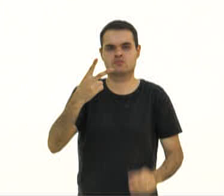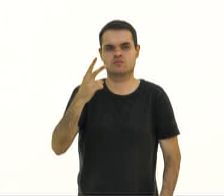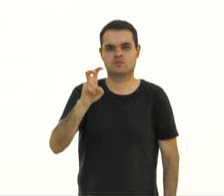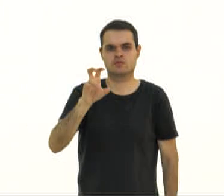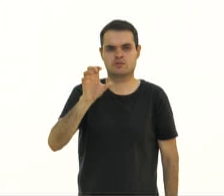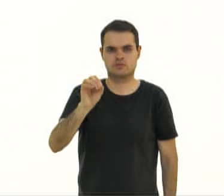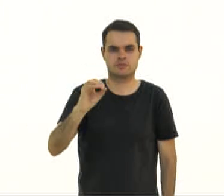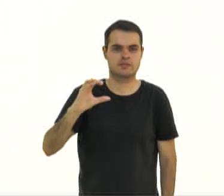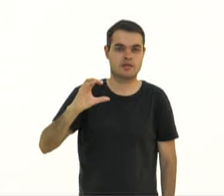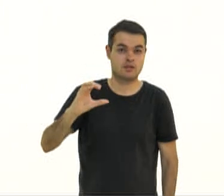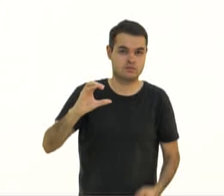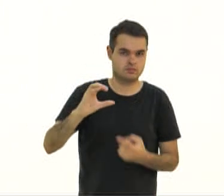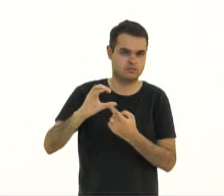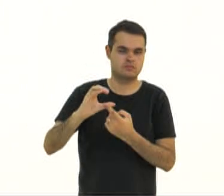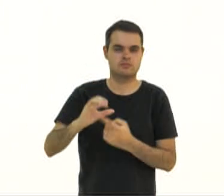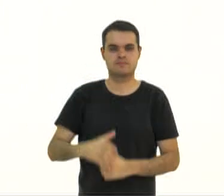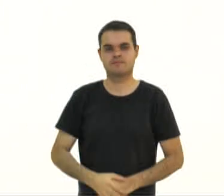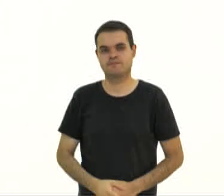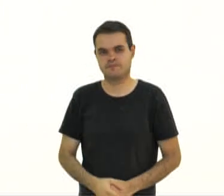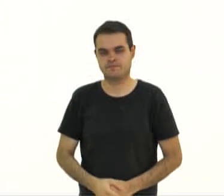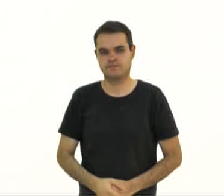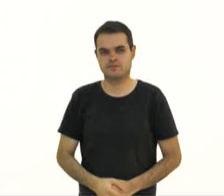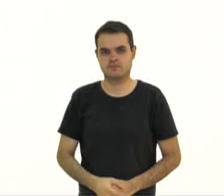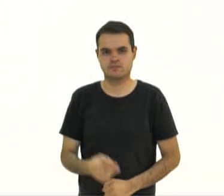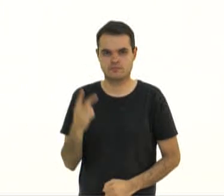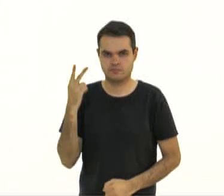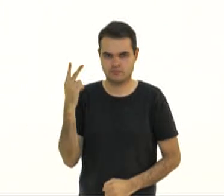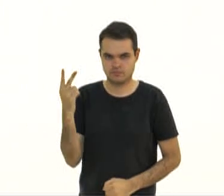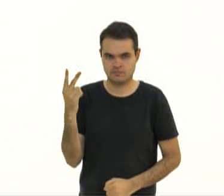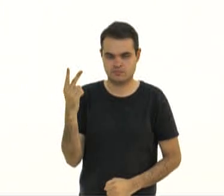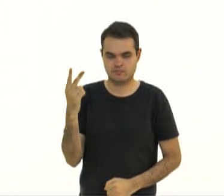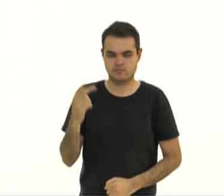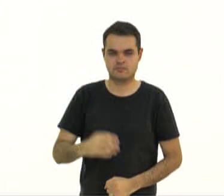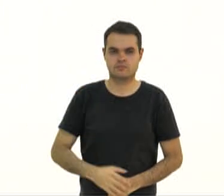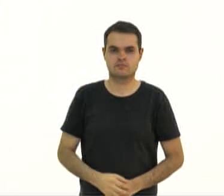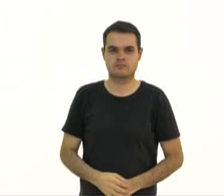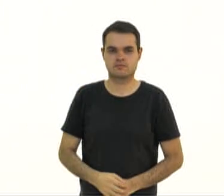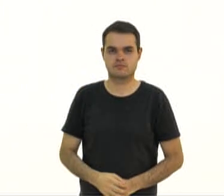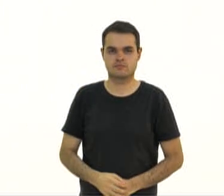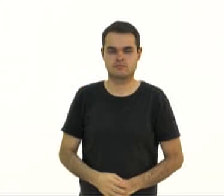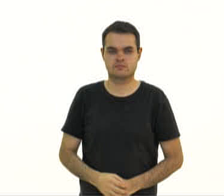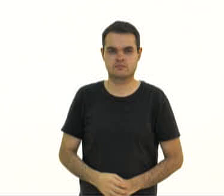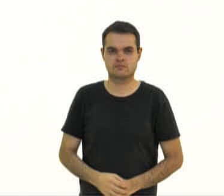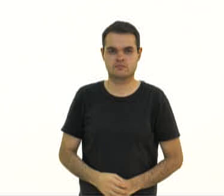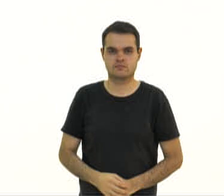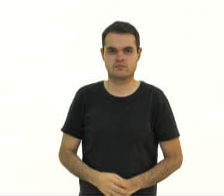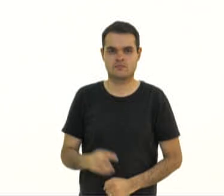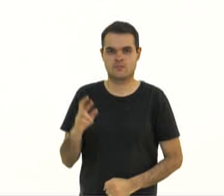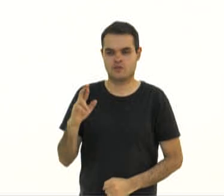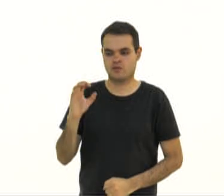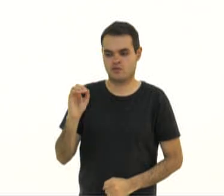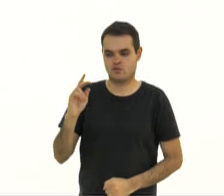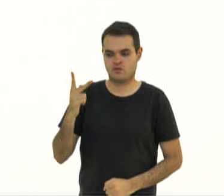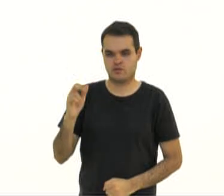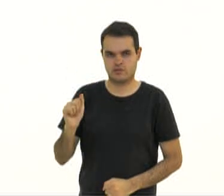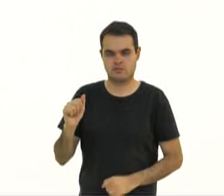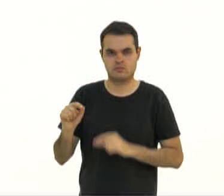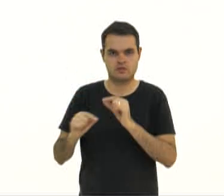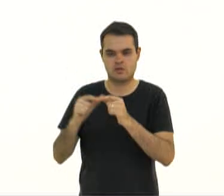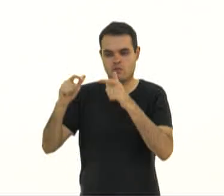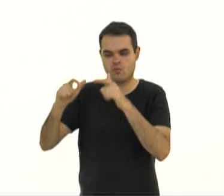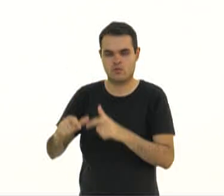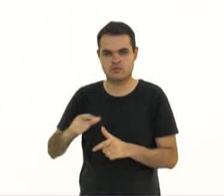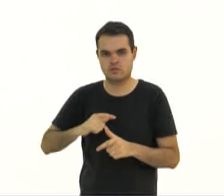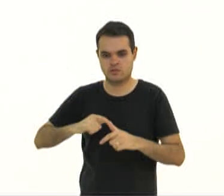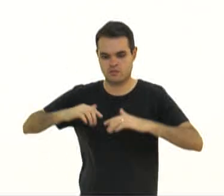Celsius. Certo? 2. Melhor dizendo, do lado está escrito rocha permeável e o seguinte: em regiões onde as